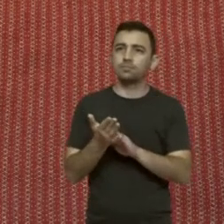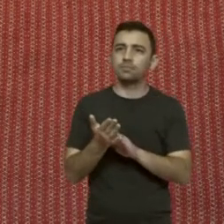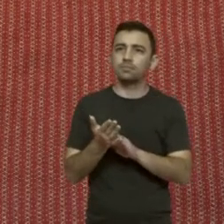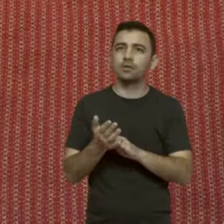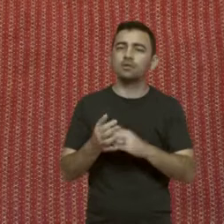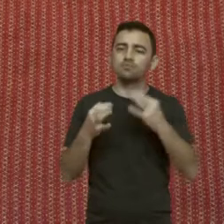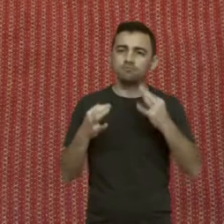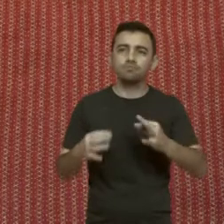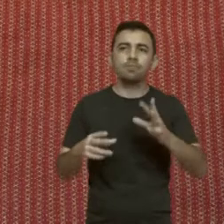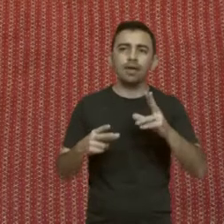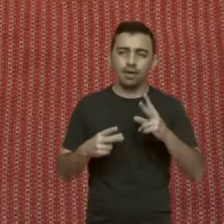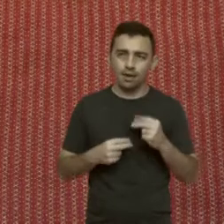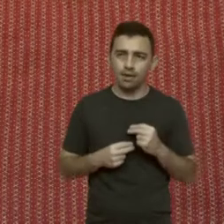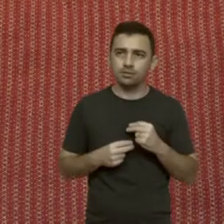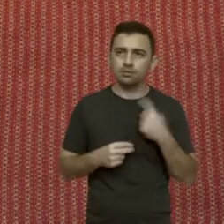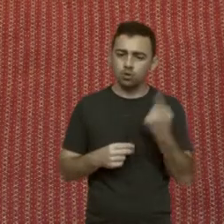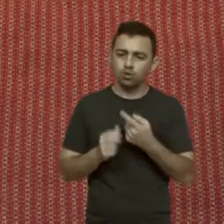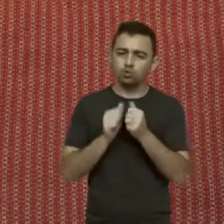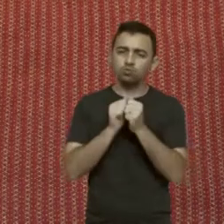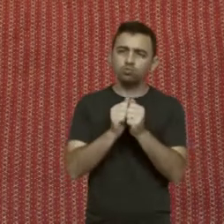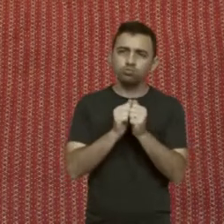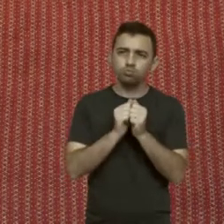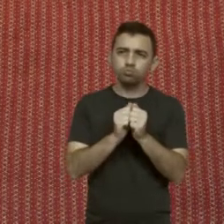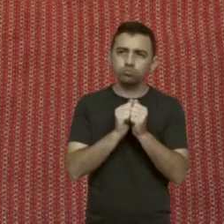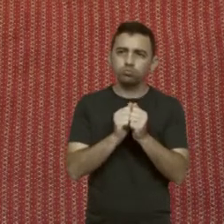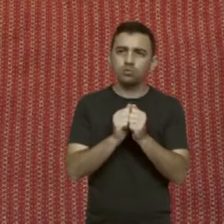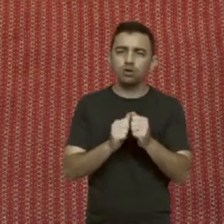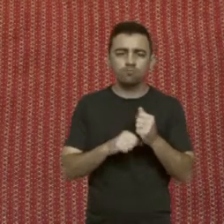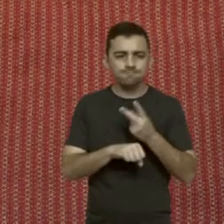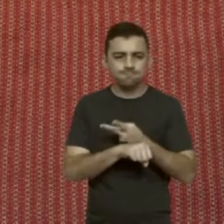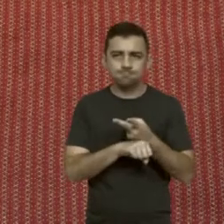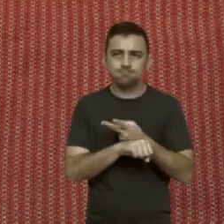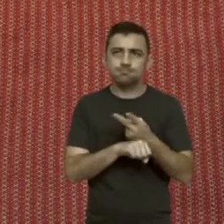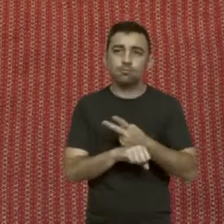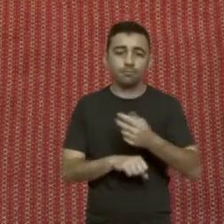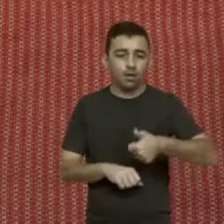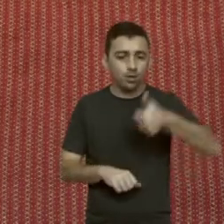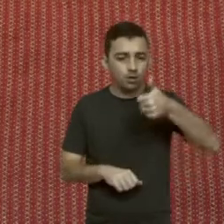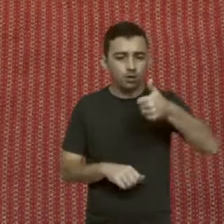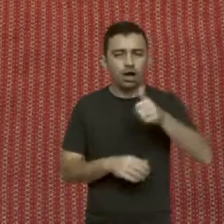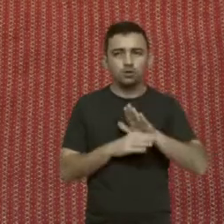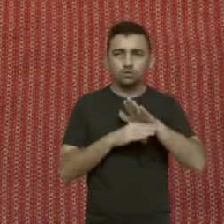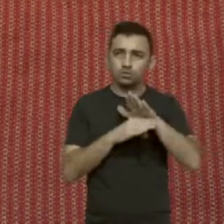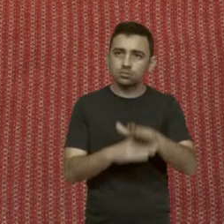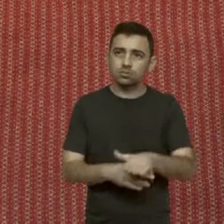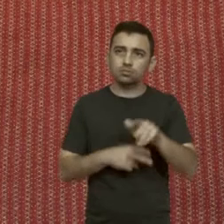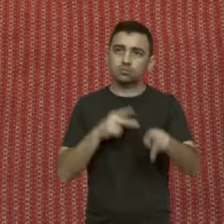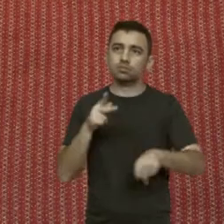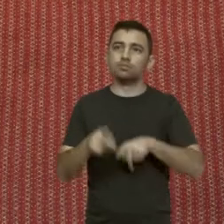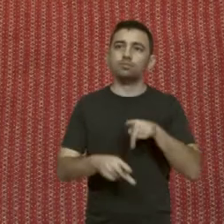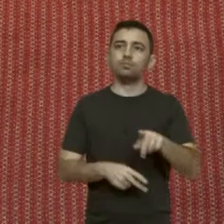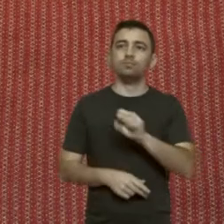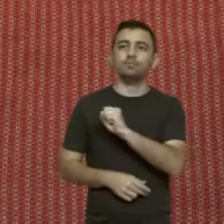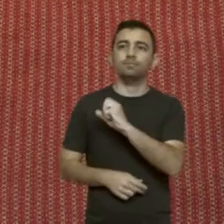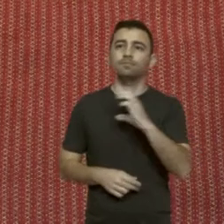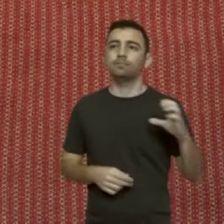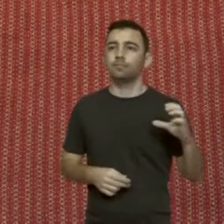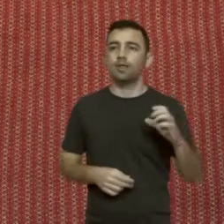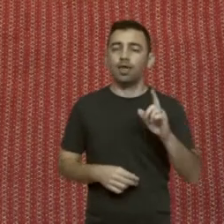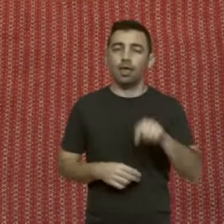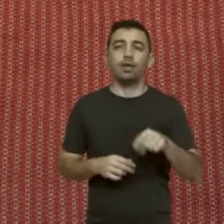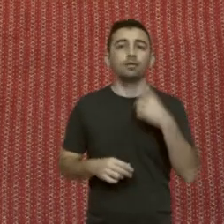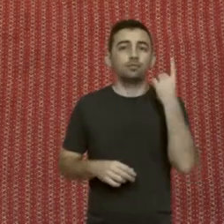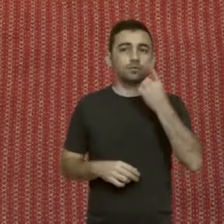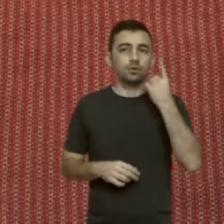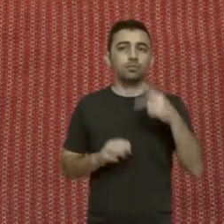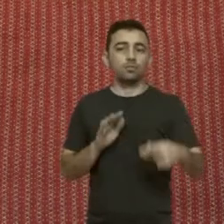merecedor, estamos aqui juntos em busca do melhor para o nosso povo catarinense, somos deputado de Santa Catarina,